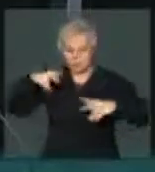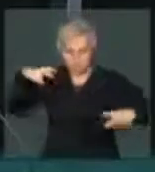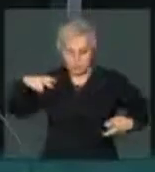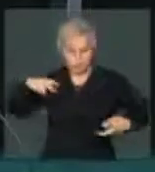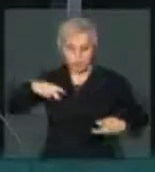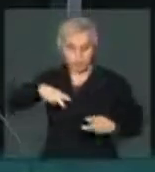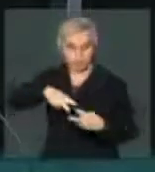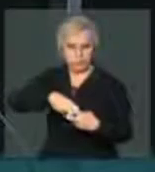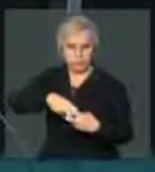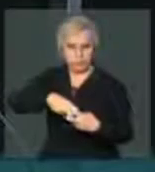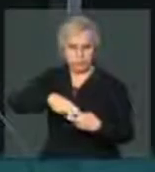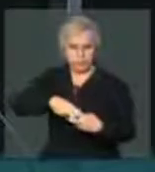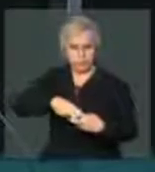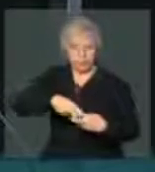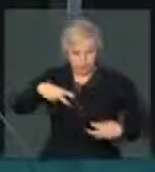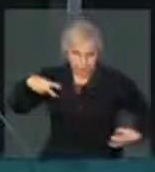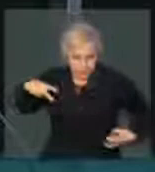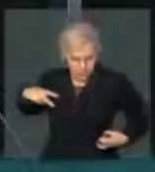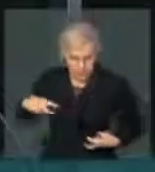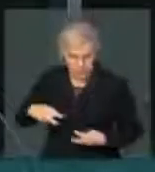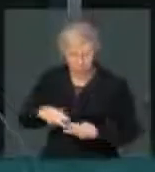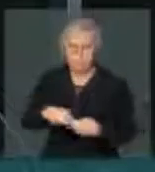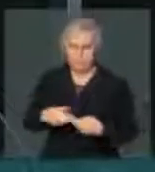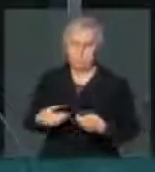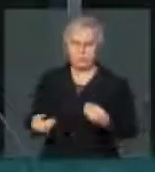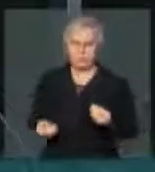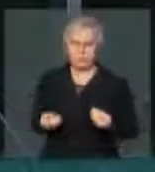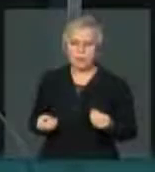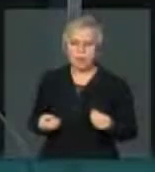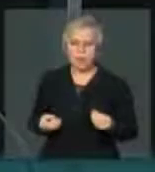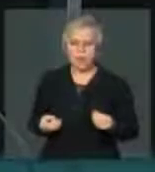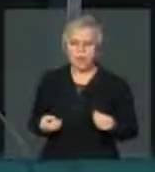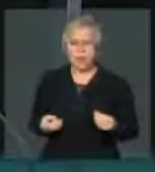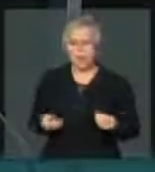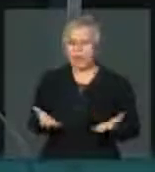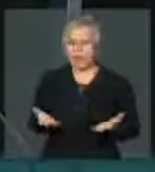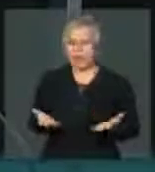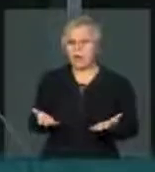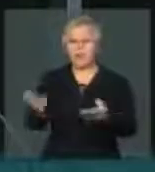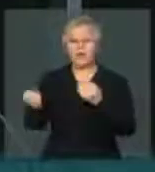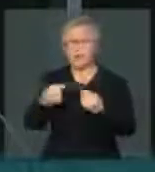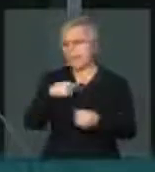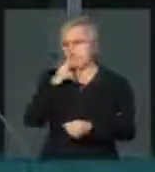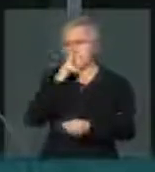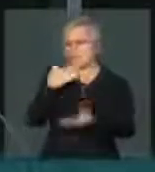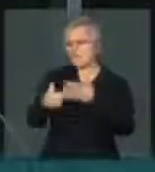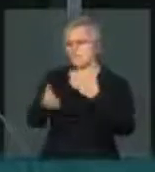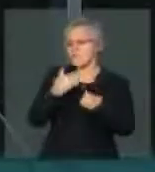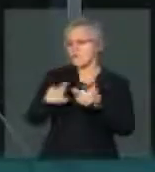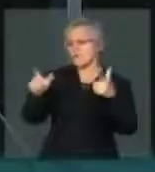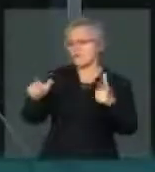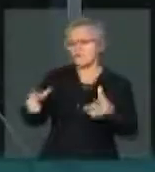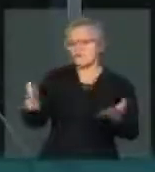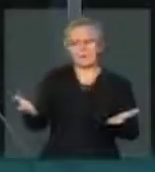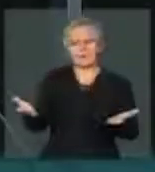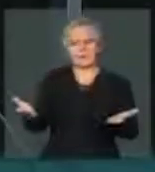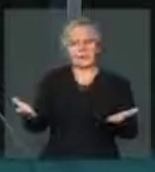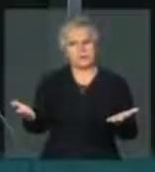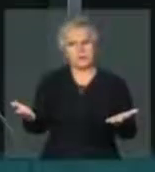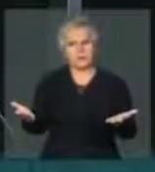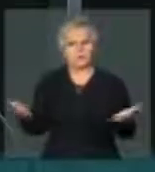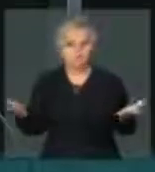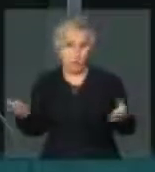ser permitido. Milor Fernandes, aliás, defendia isso. Eu fumo onde eu quiser. O voto,